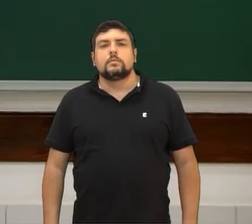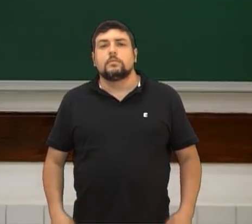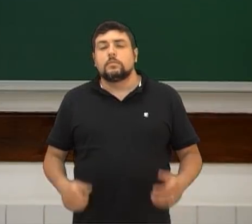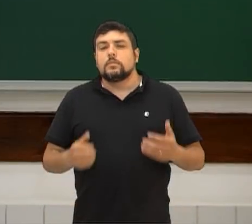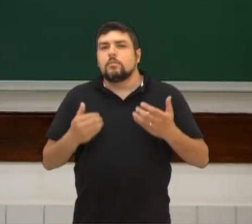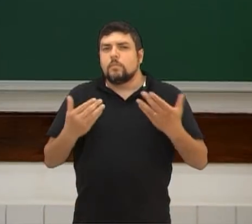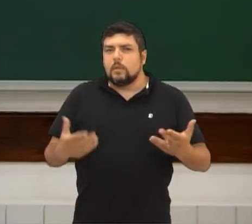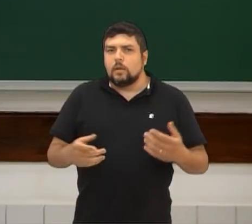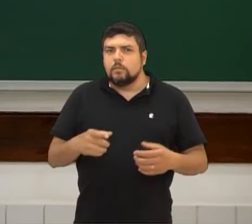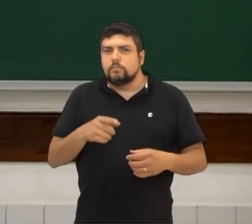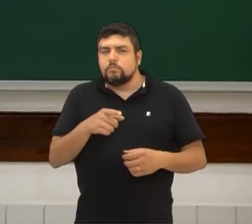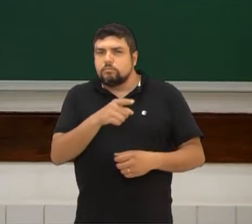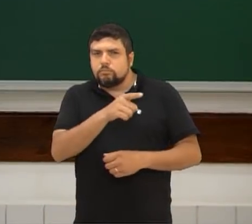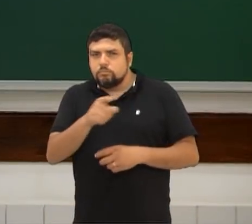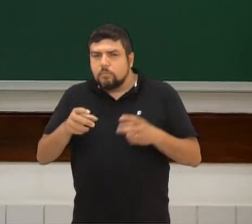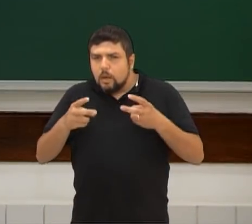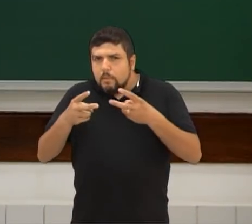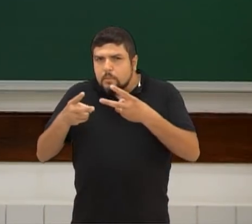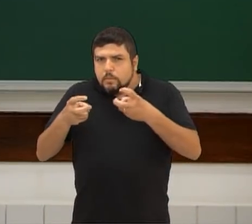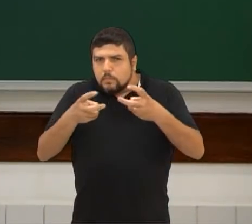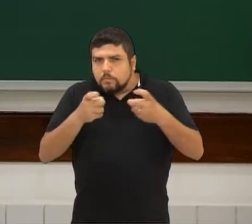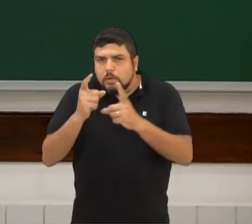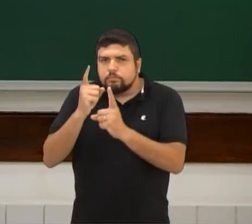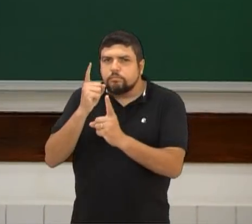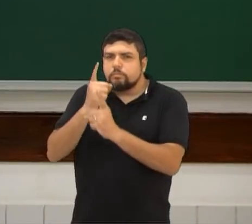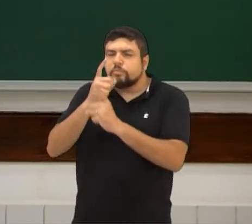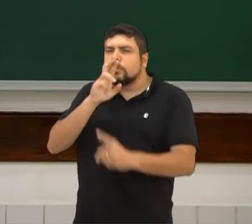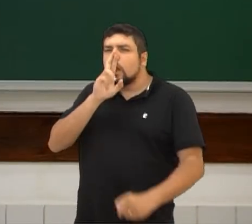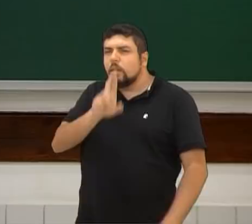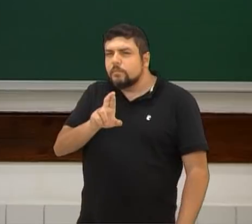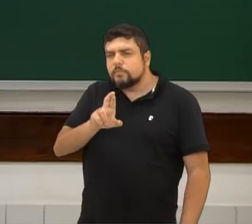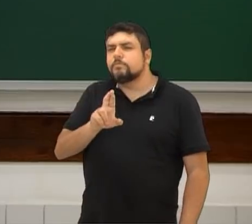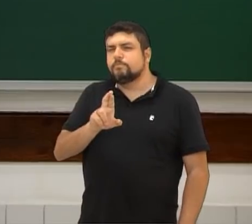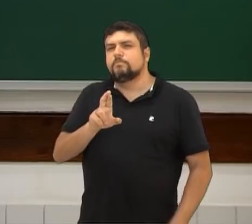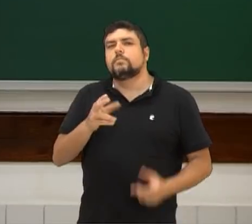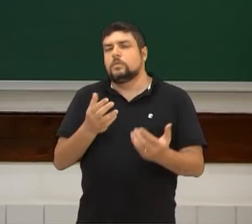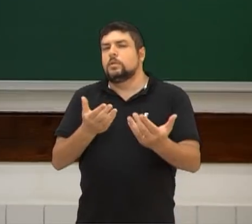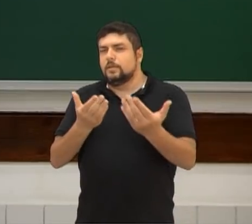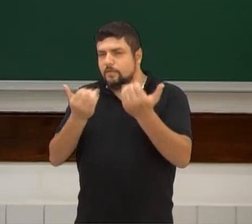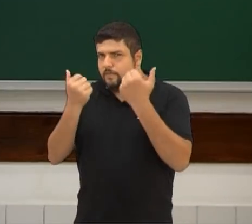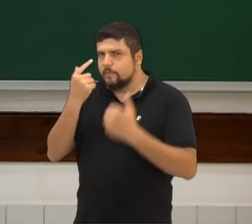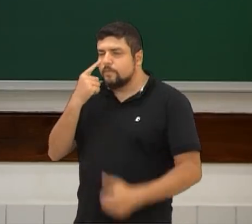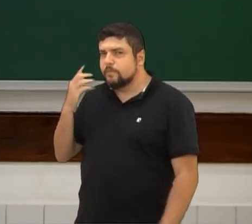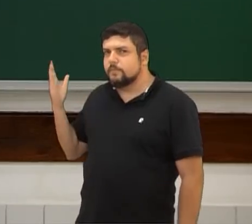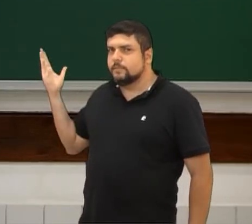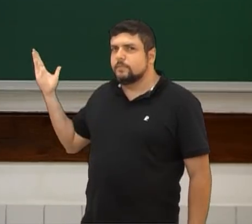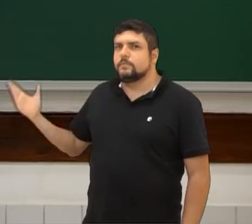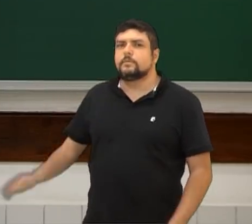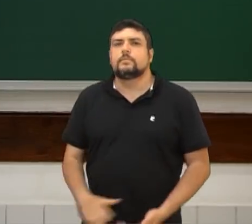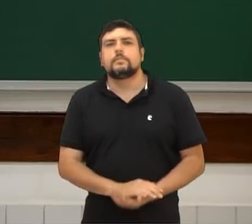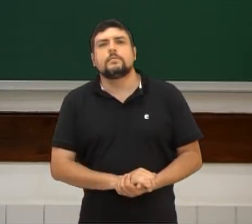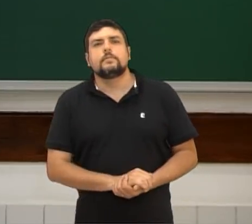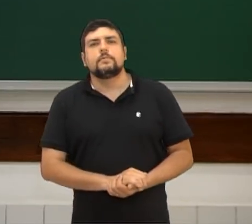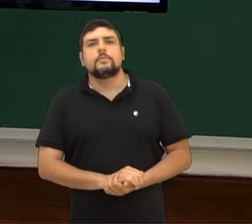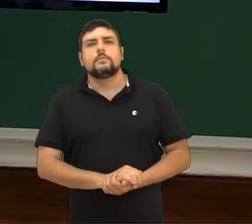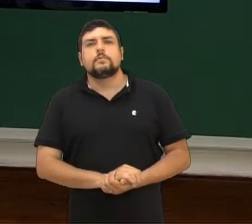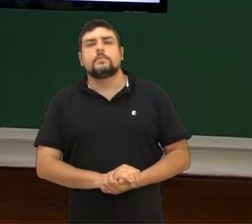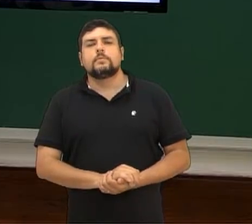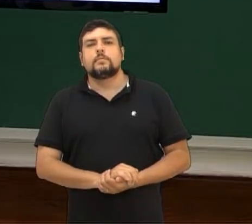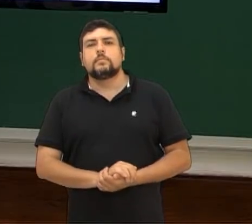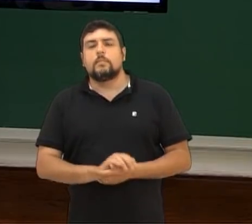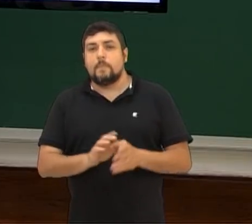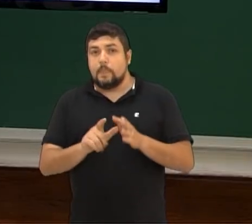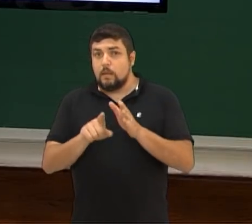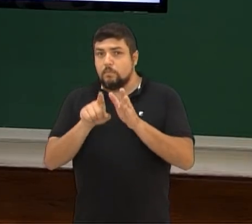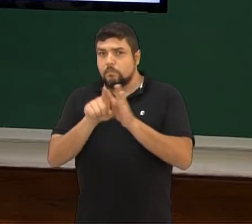Então, alunos, conseguiram identificar o resultado? Vamos verificar aqui na tela? Venha com o professor aqui, ó. A pergunta era, em